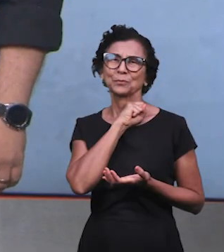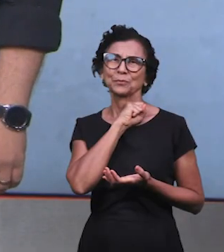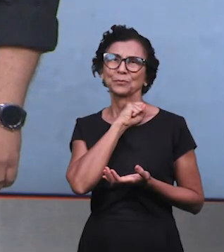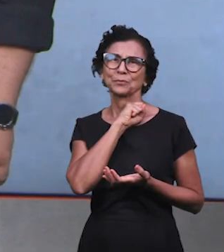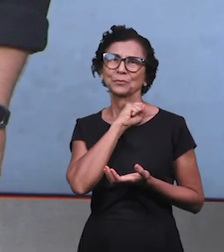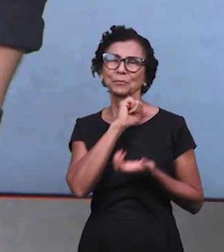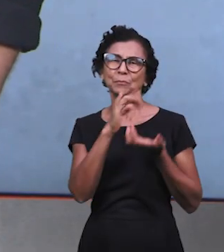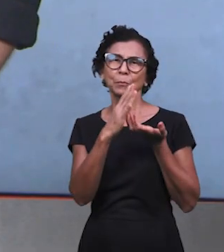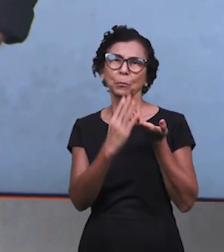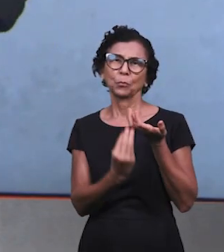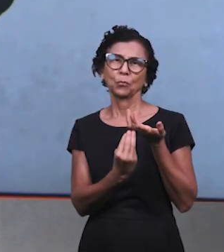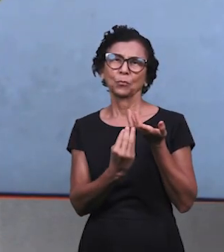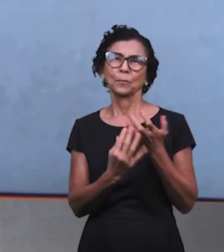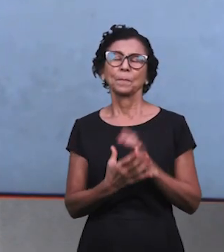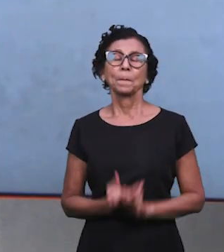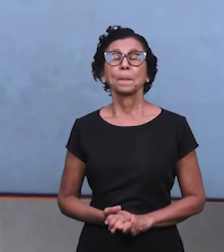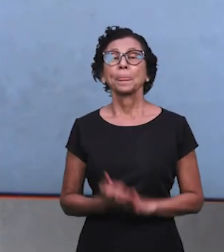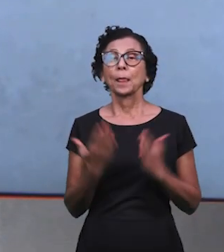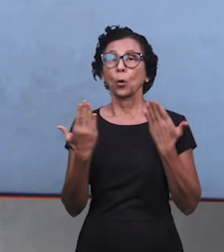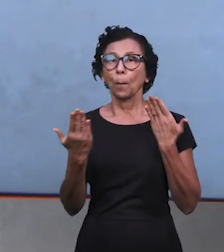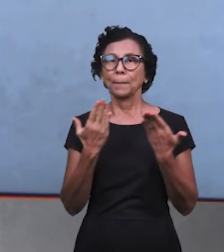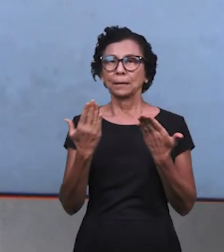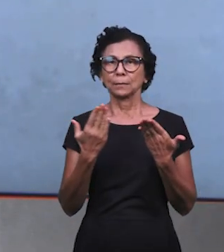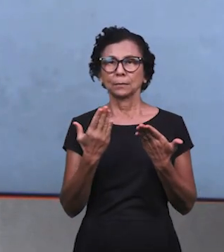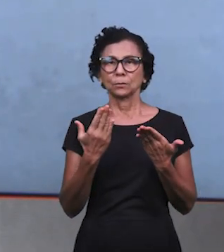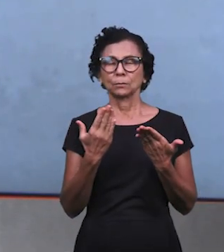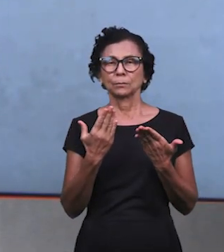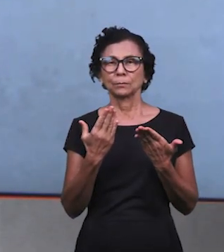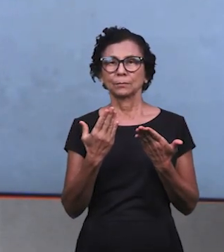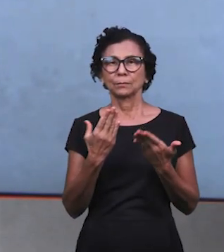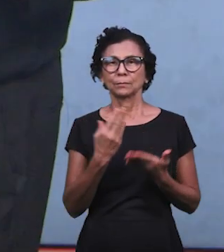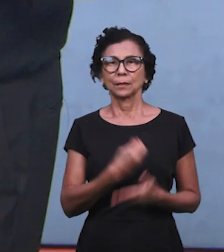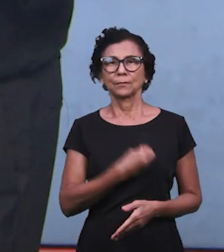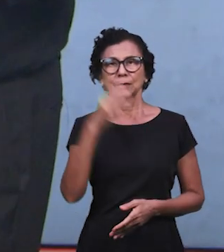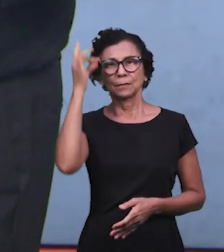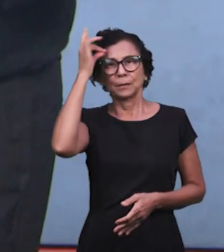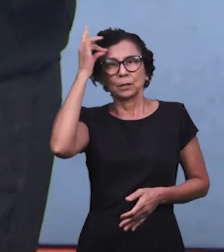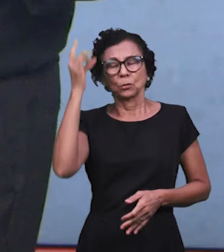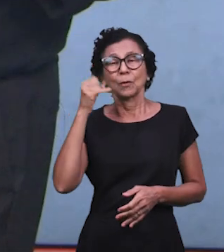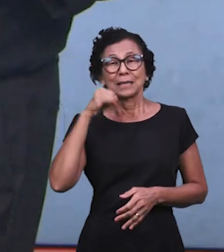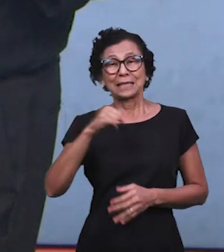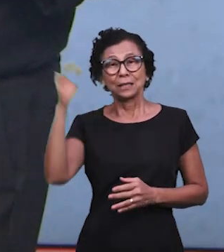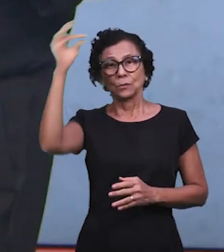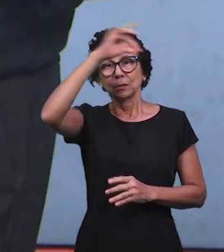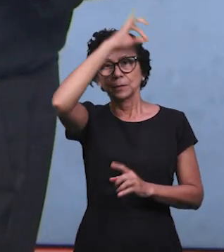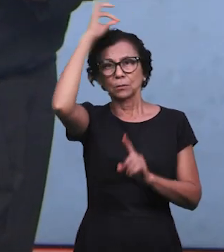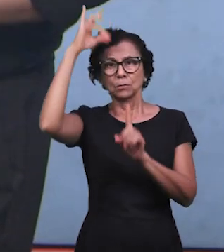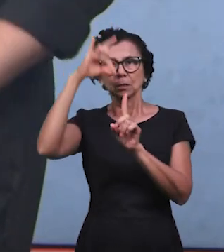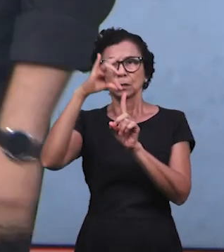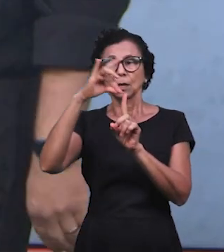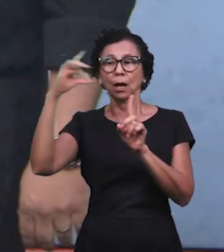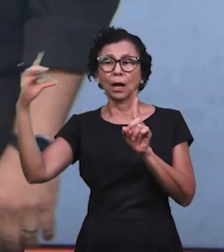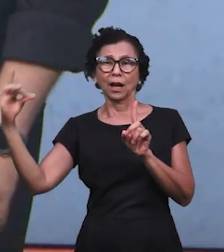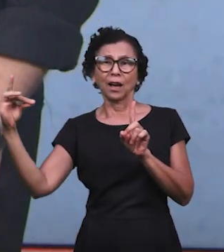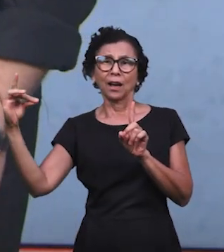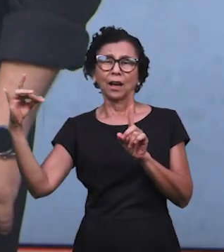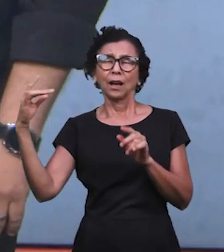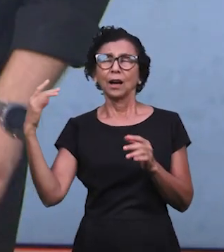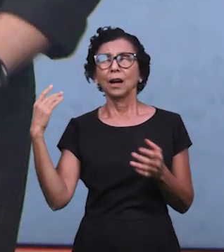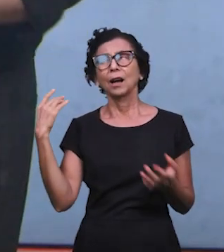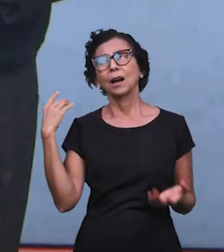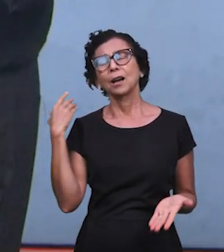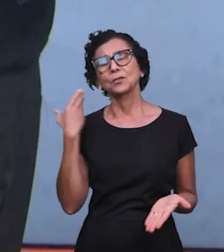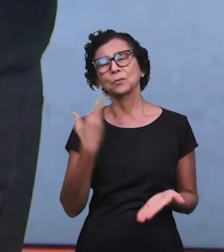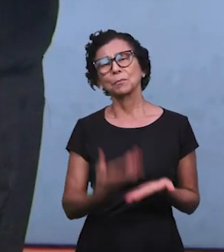trouxer isso para a nossa vida espiritual, a nossa vida sem o Espírito Santo, o que acontece? A gente perde a luz da revelação, perde a bênção, né?